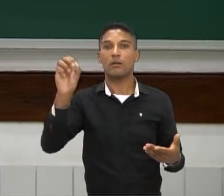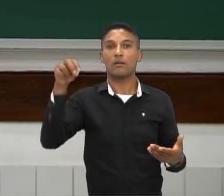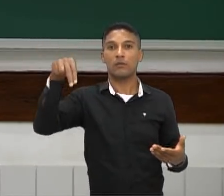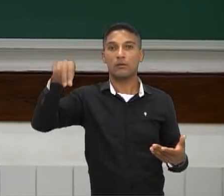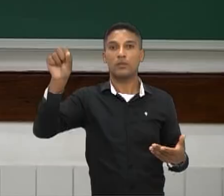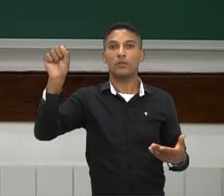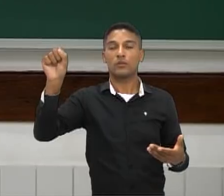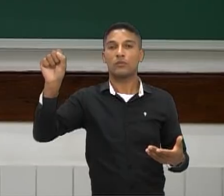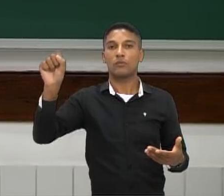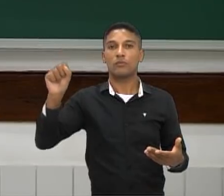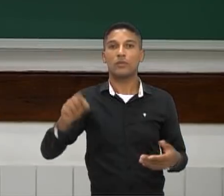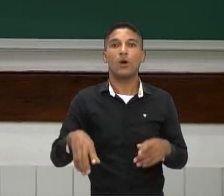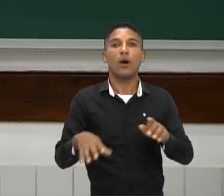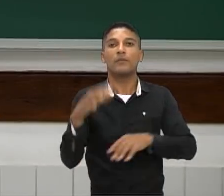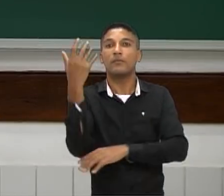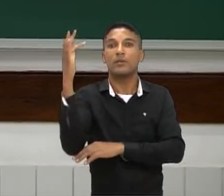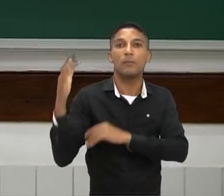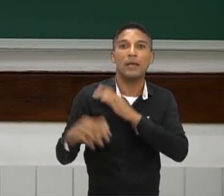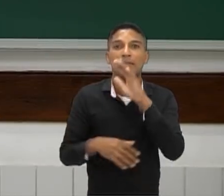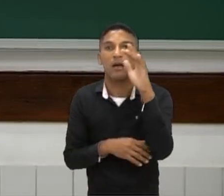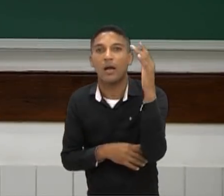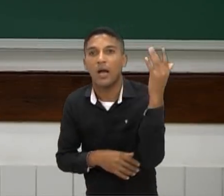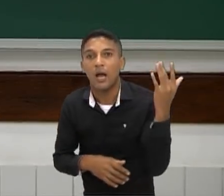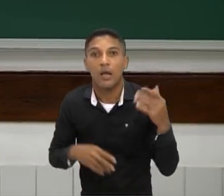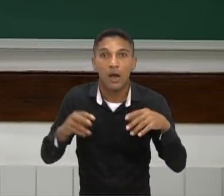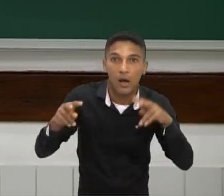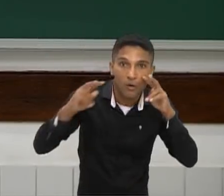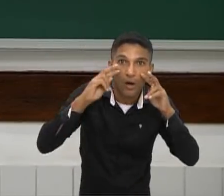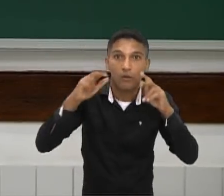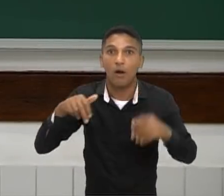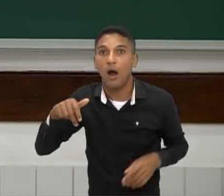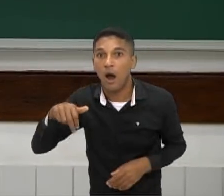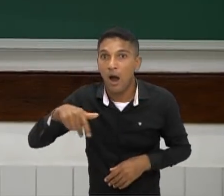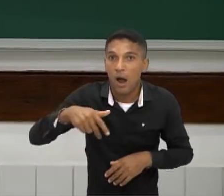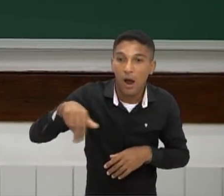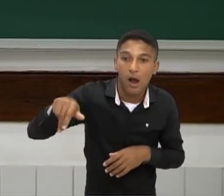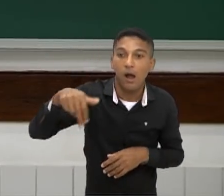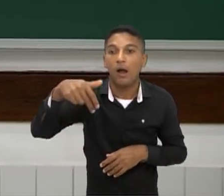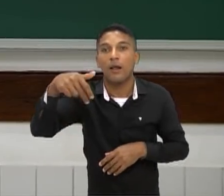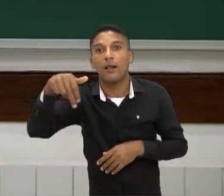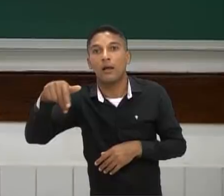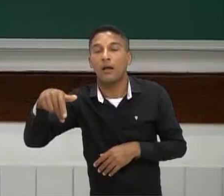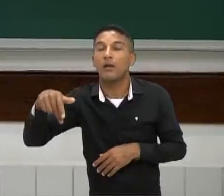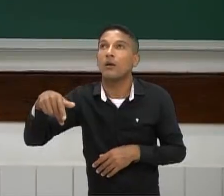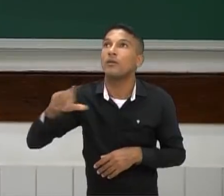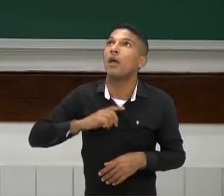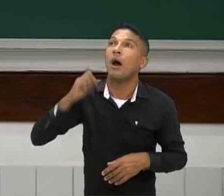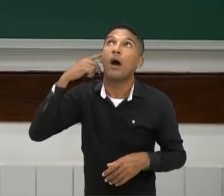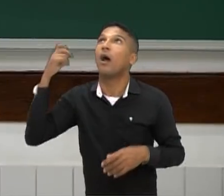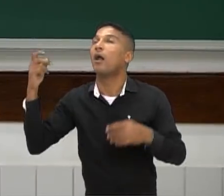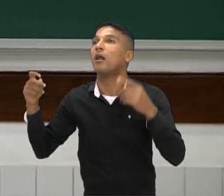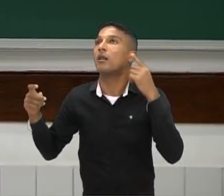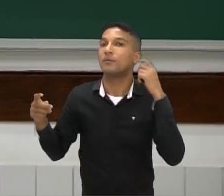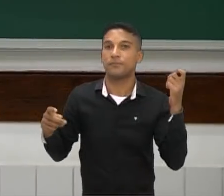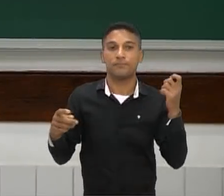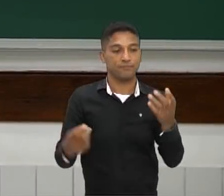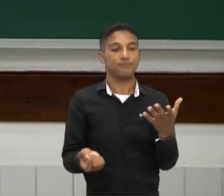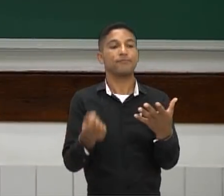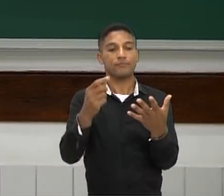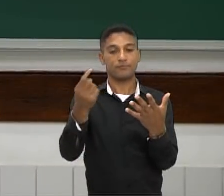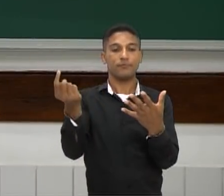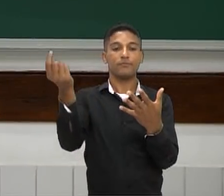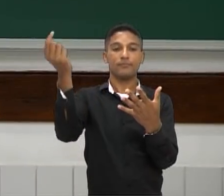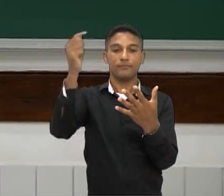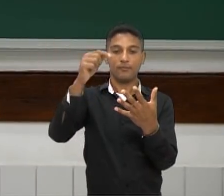determinadas paisagens, determinados cenários. Temos também o paladar, né, o sabor de